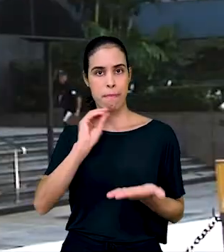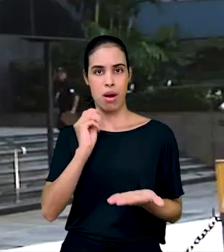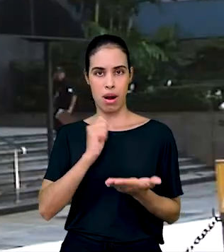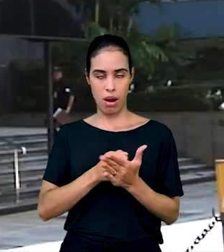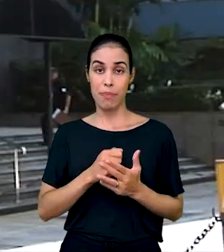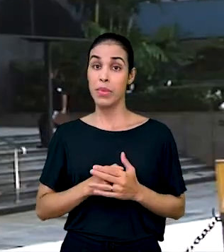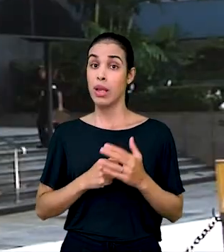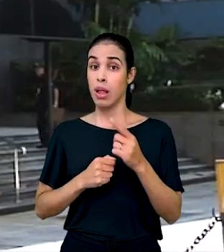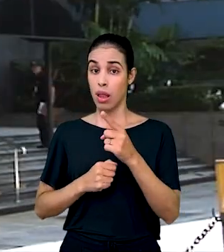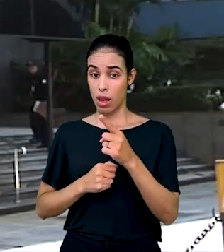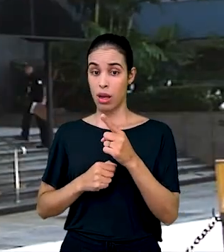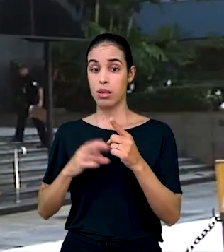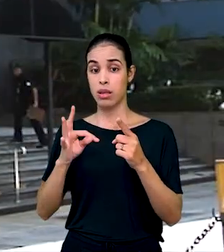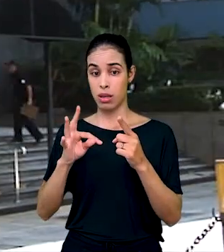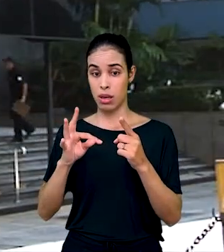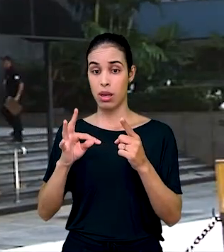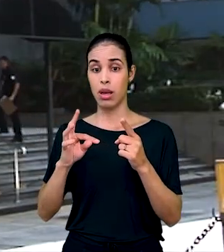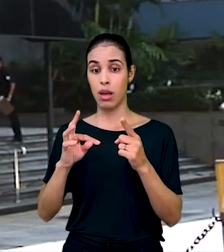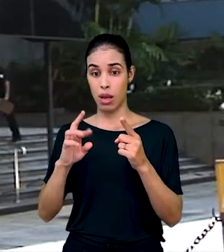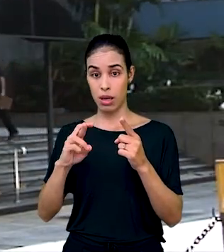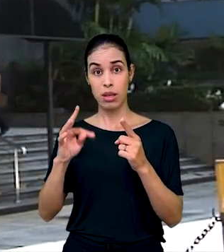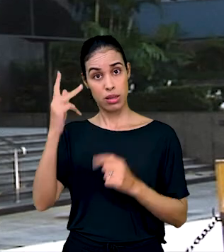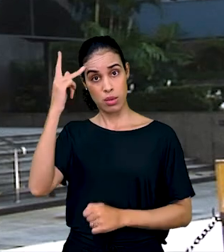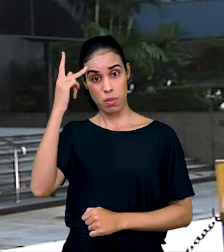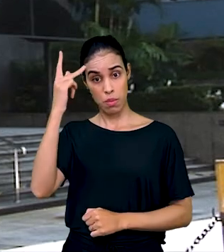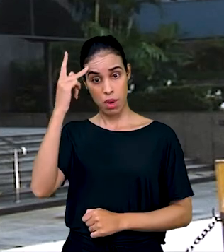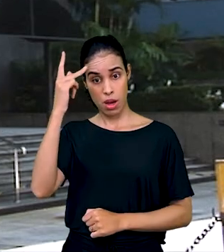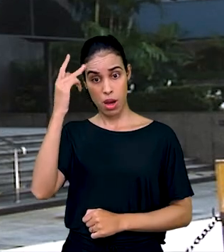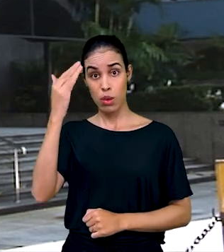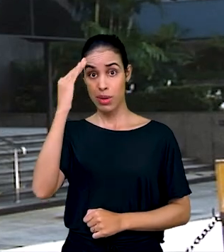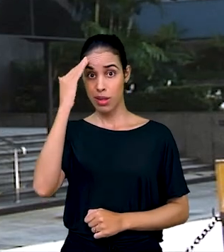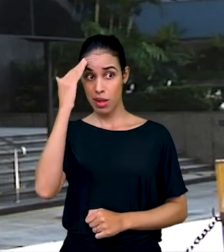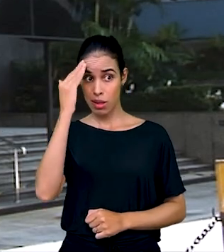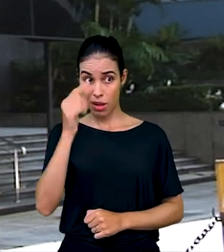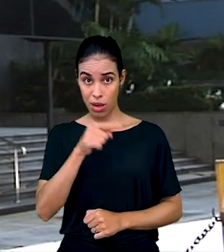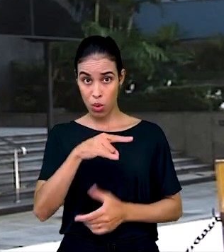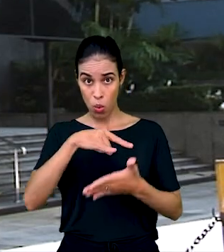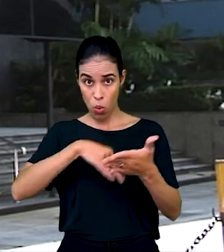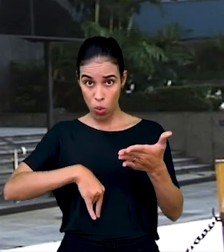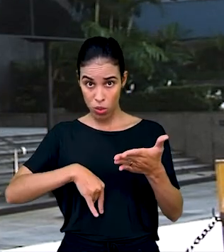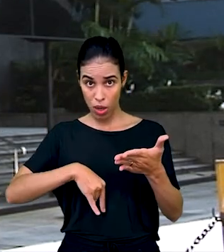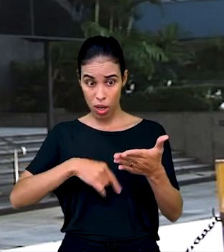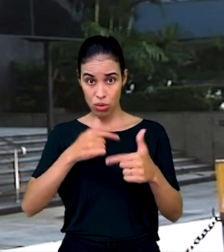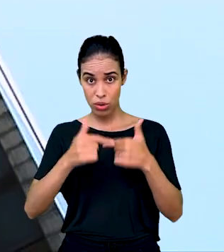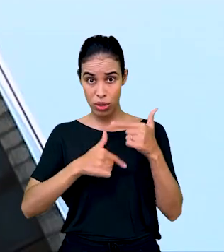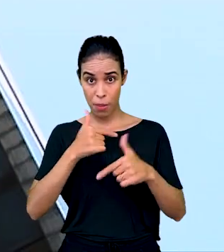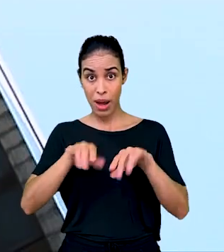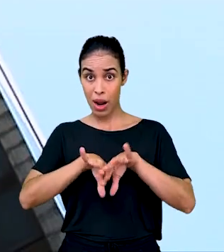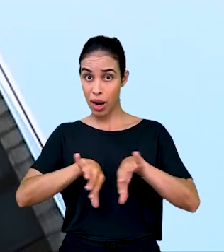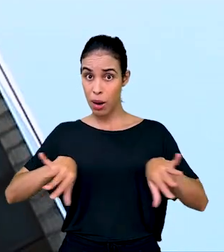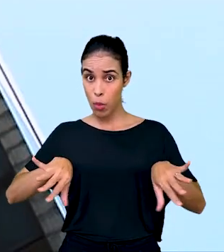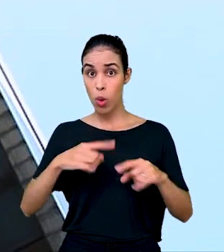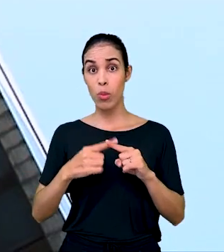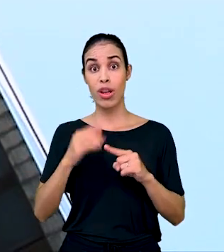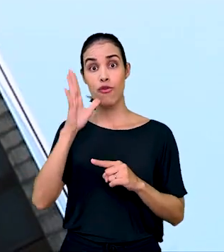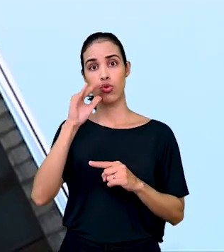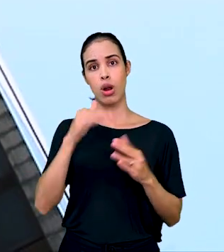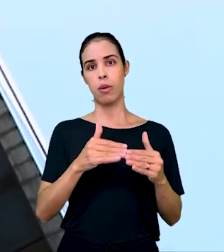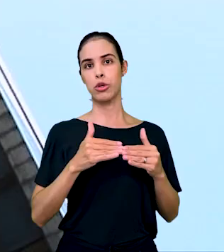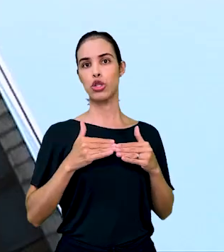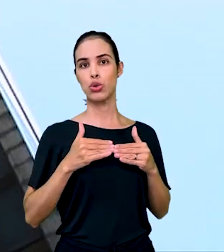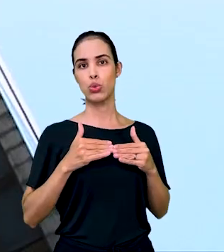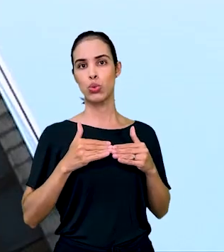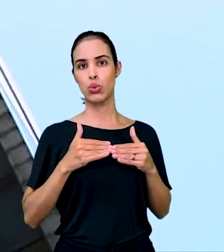O Tribunal Regional do Trabalho da 2ª Região em São Paulo, porém, entendeu que a ruptura contratual ocorreu por iniciativa